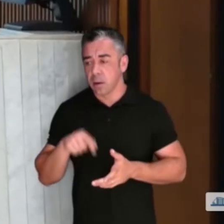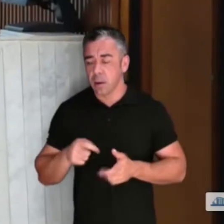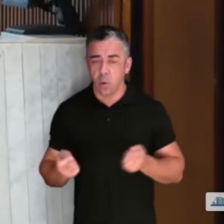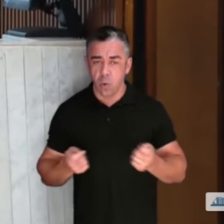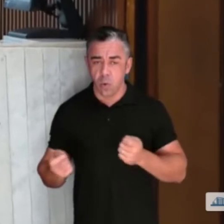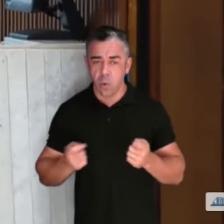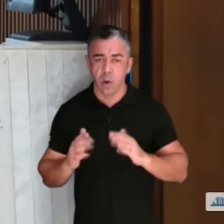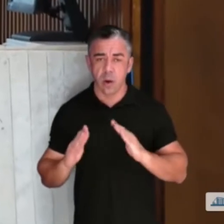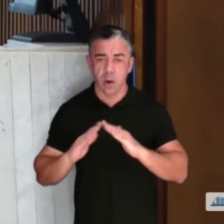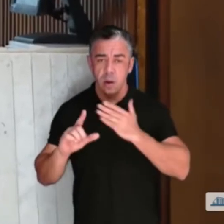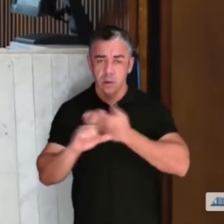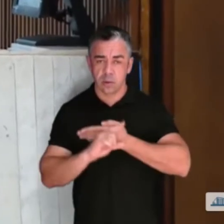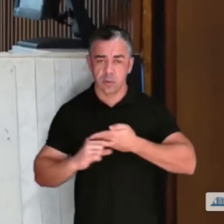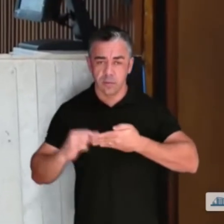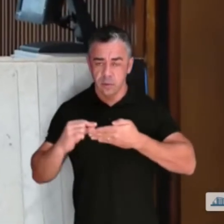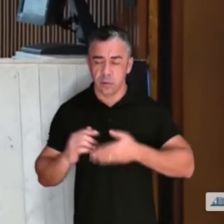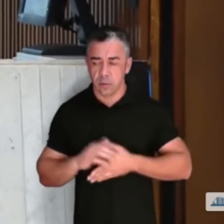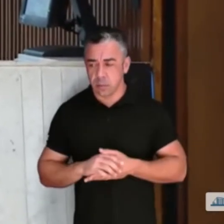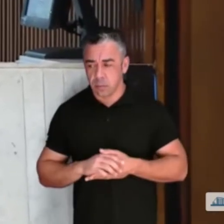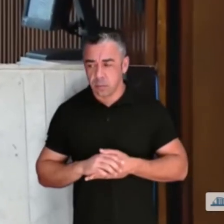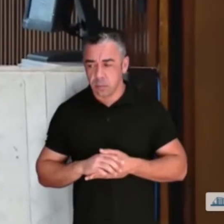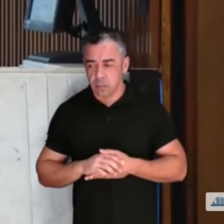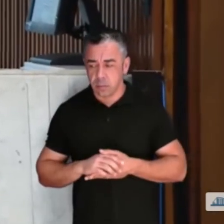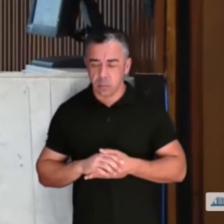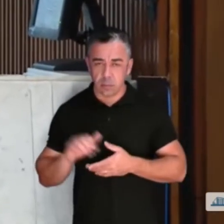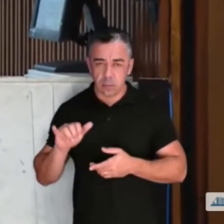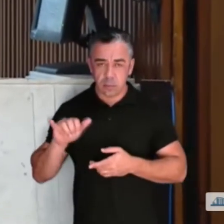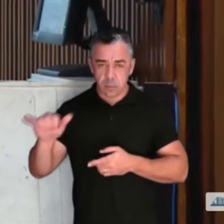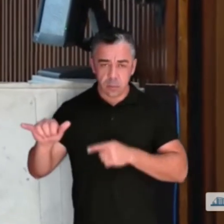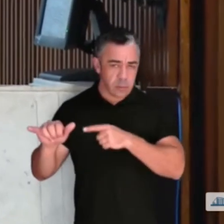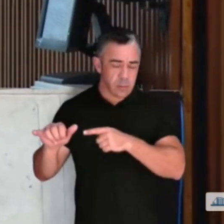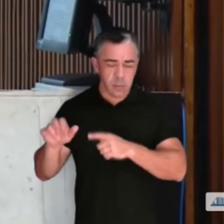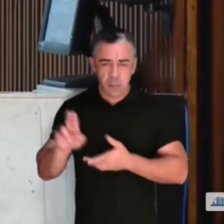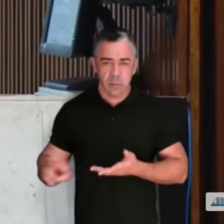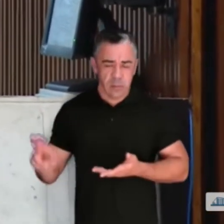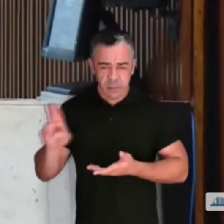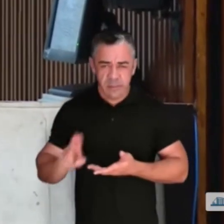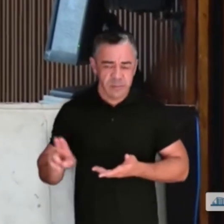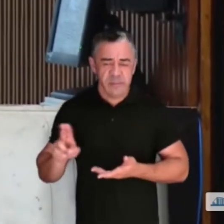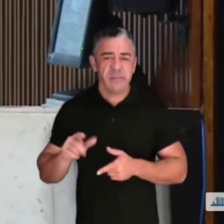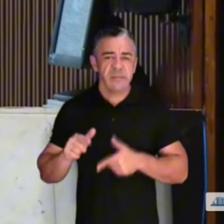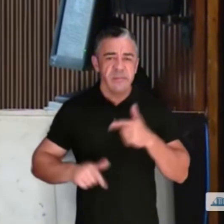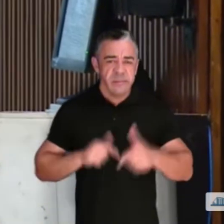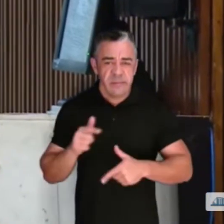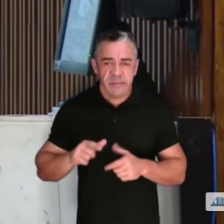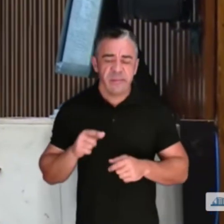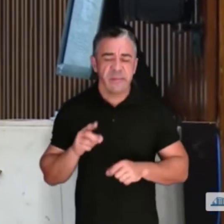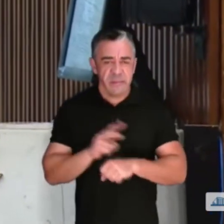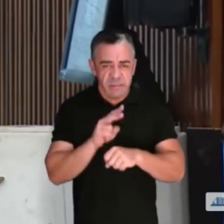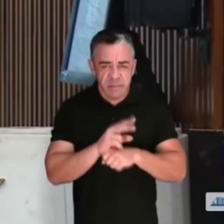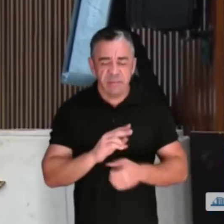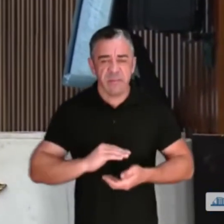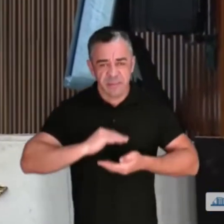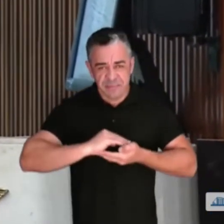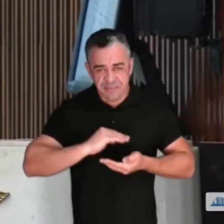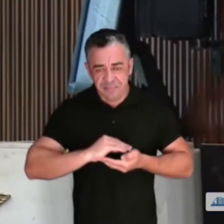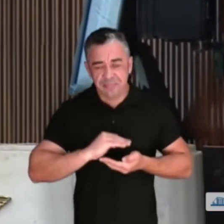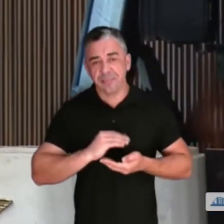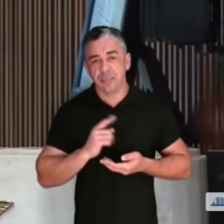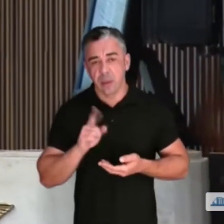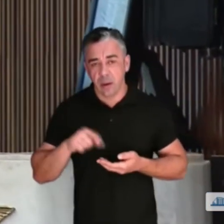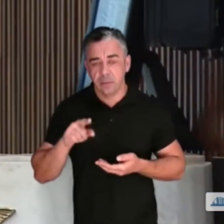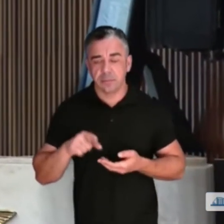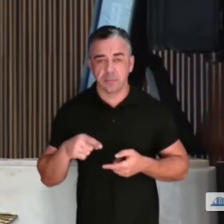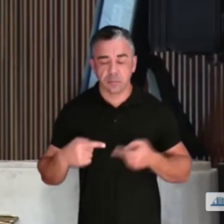ele a ser controlado pela Casa Civil. As aeronaves usadas para as atividades de defesa civil também vão ficar sobre